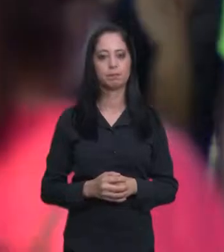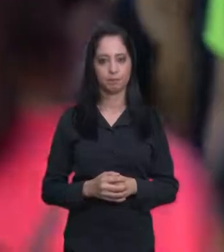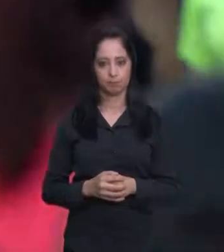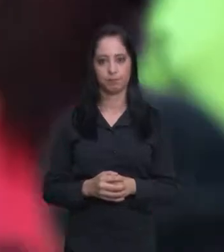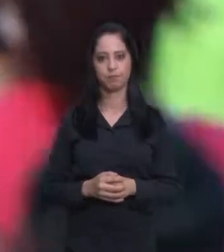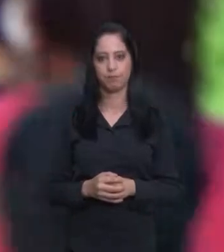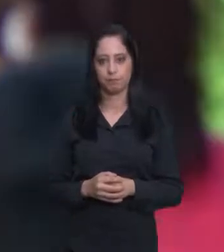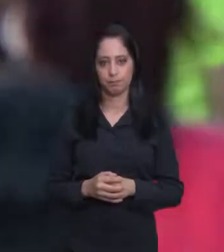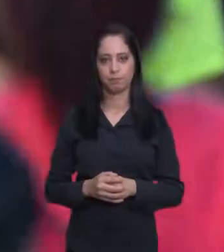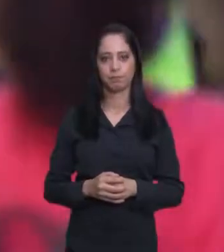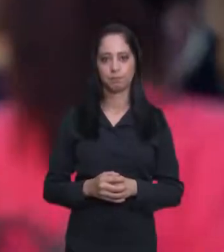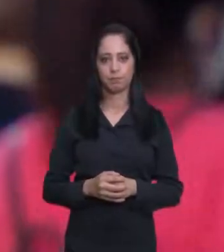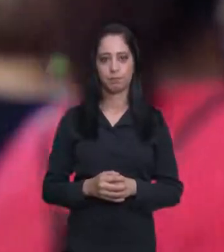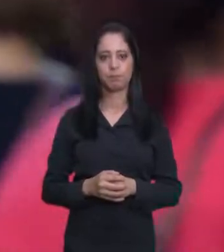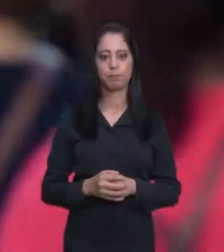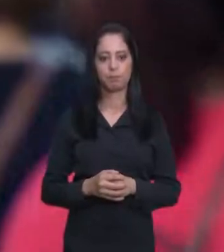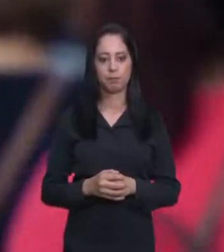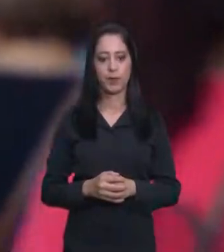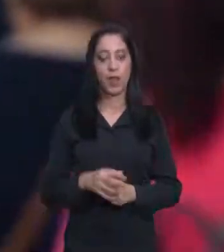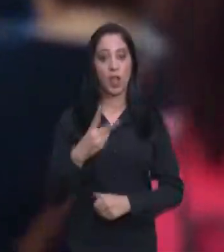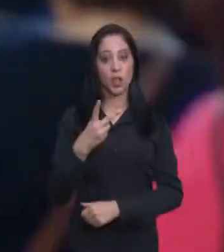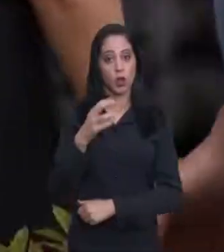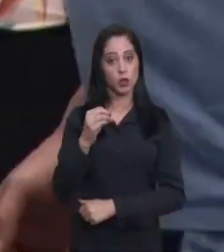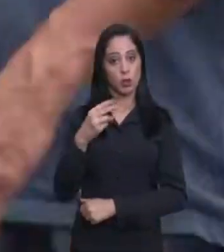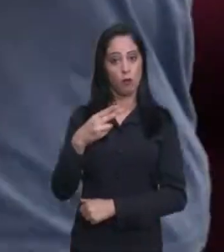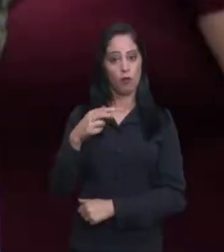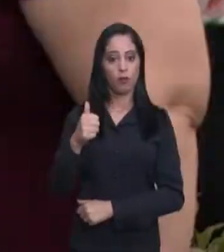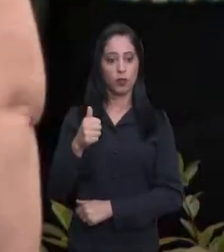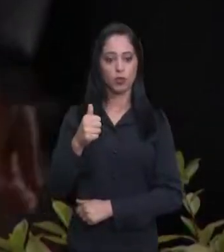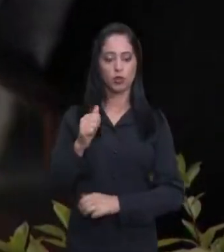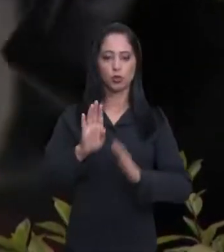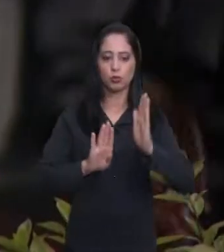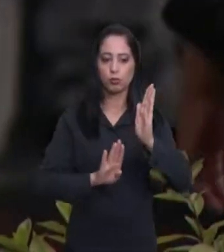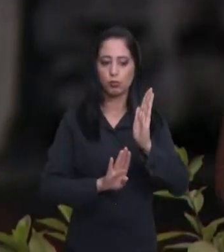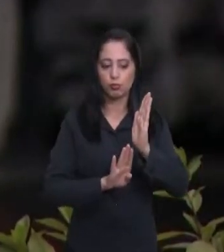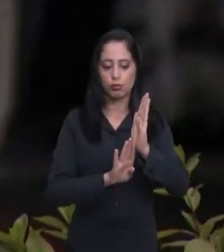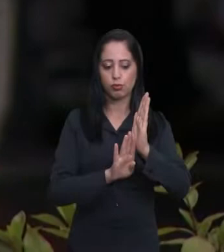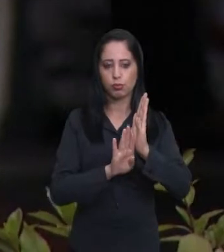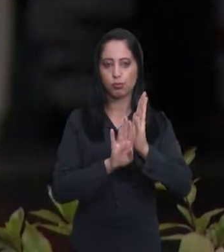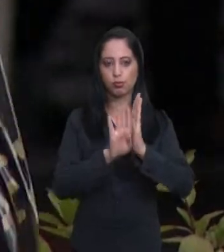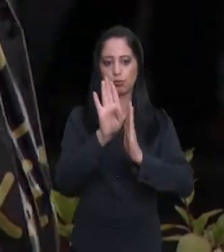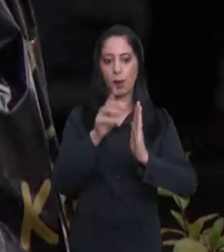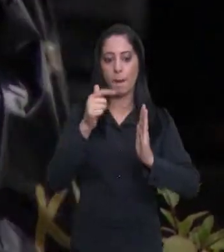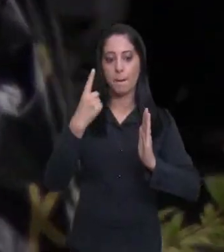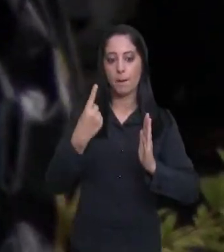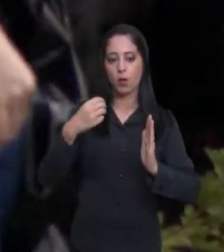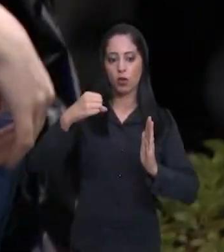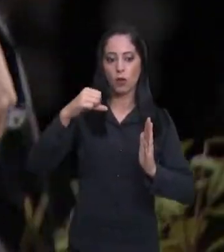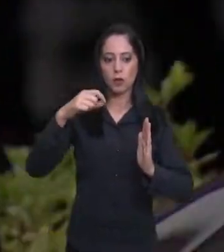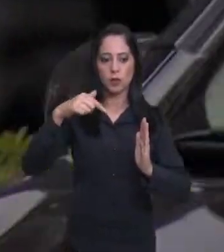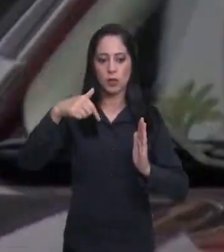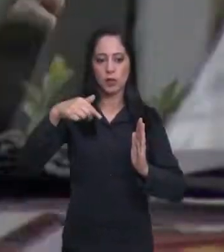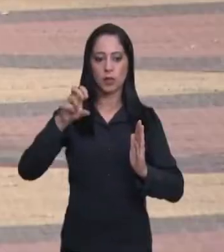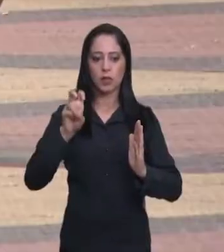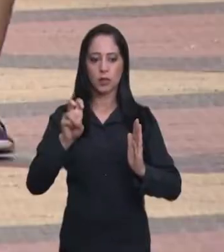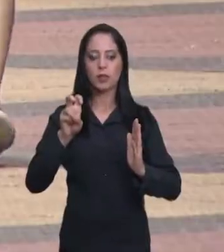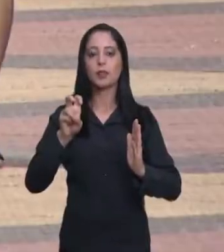o segundo a rede de observatórios de segurança pública em 2021 foram notificados